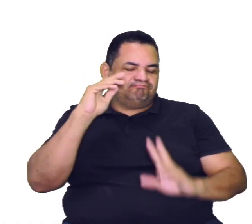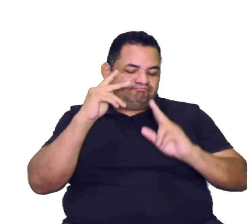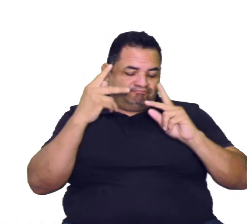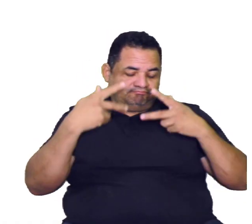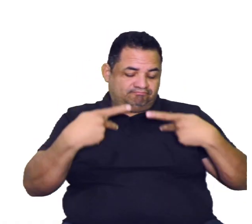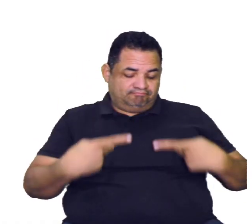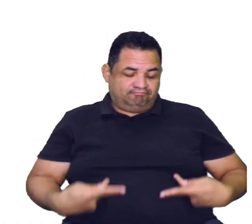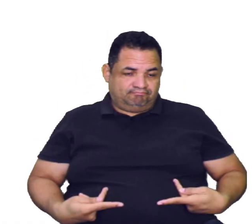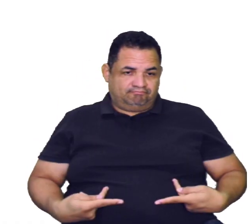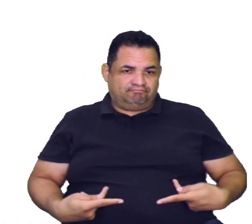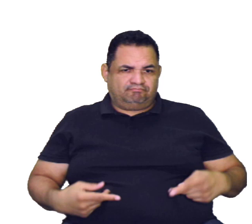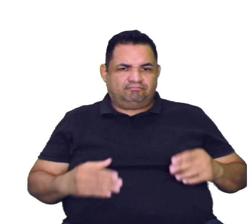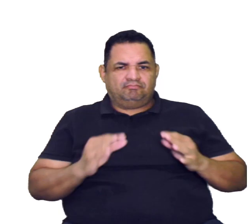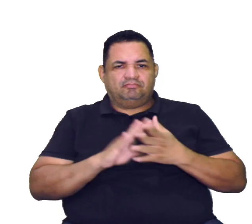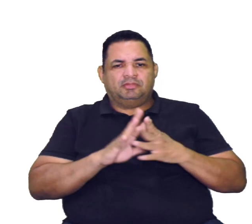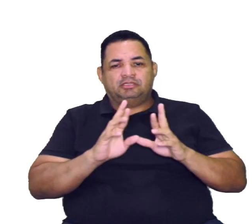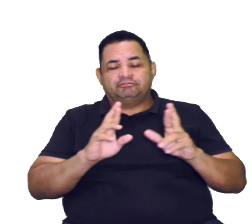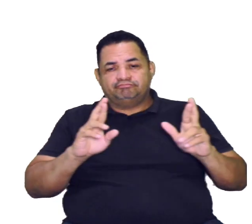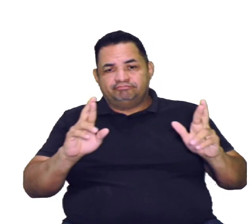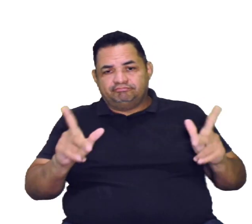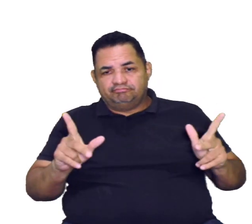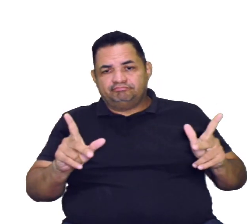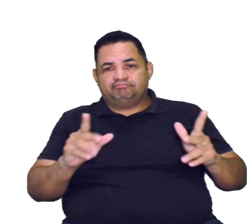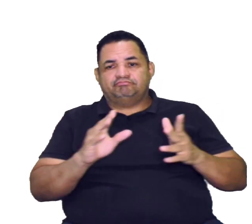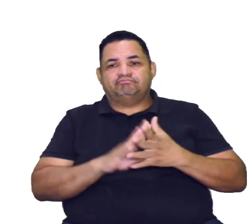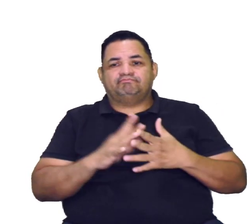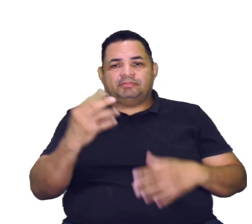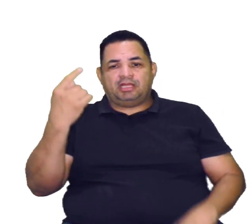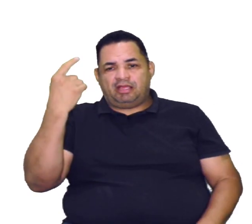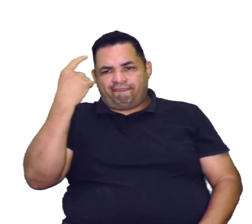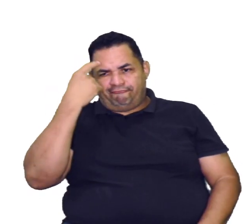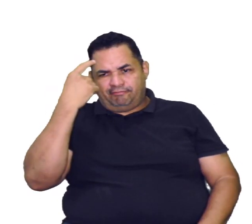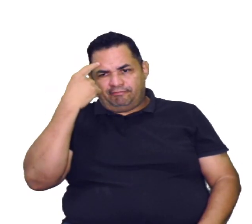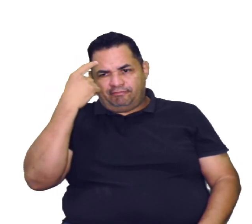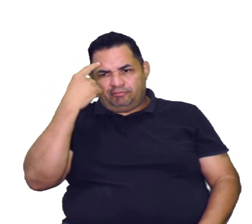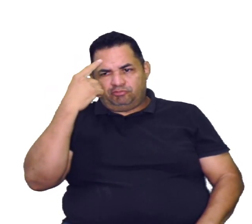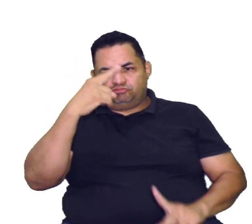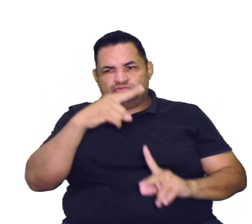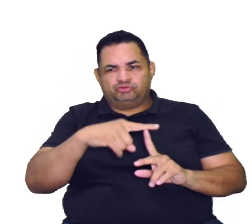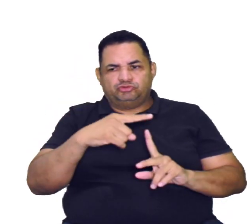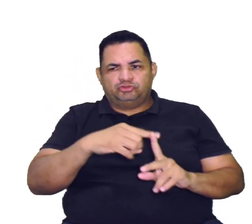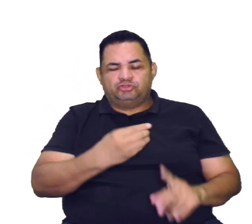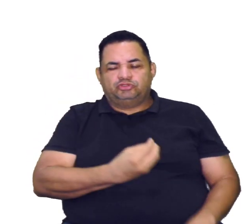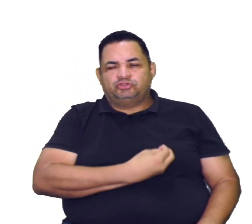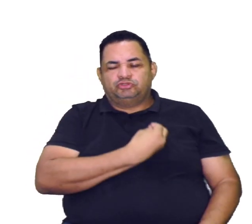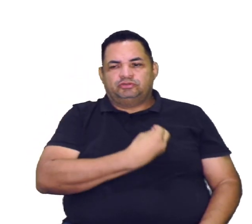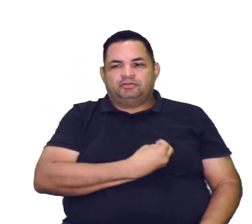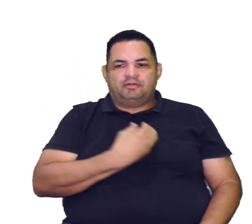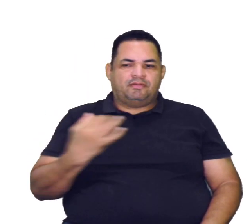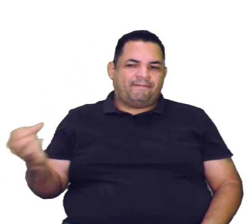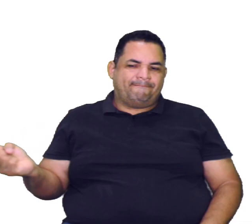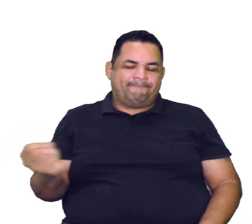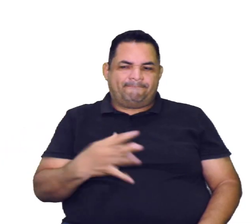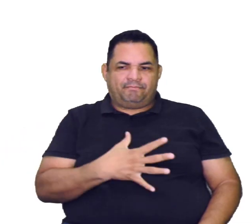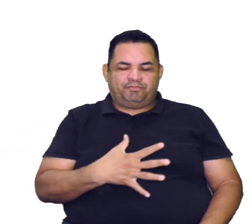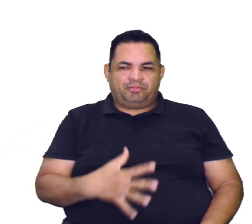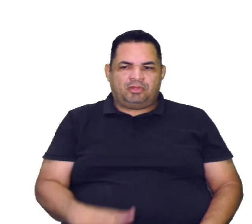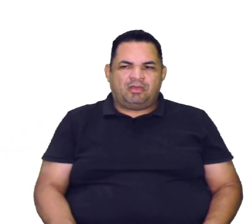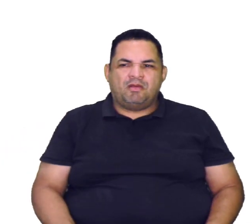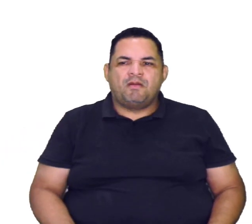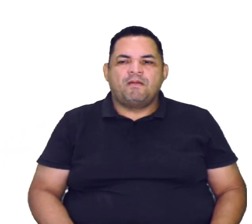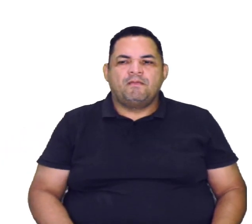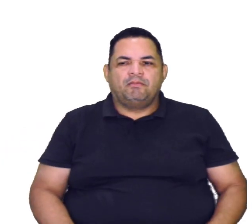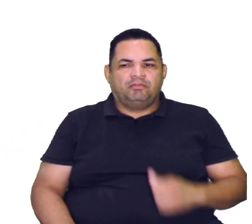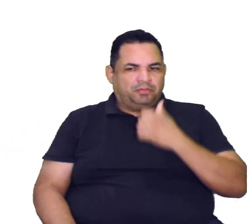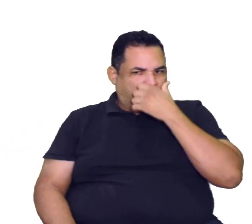eu tenho, que são experiências diferentes, distintas, que vão refletir aí o estilo de vida moderno. Então, nesse